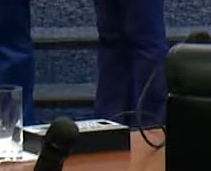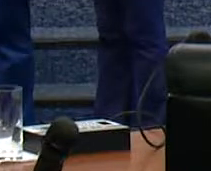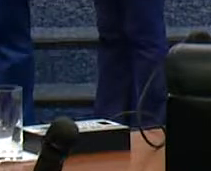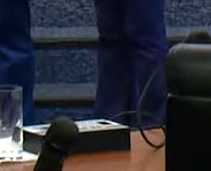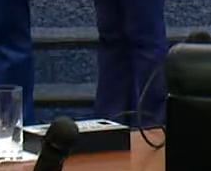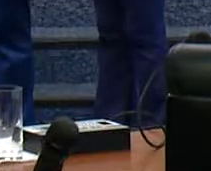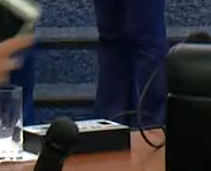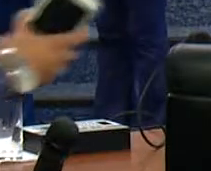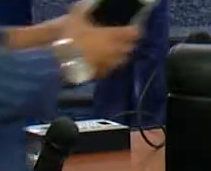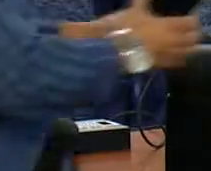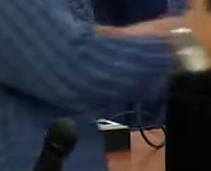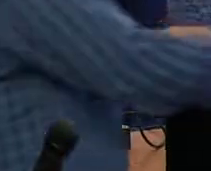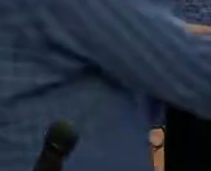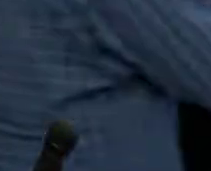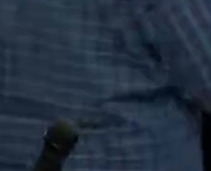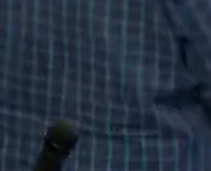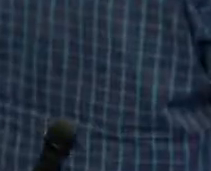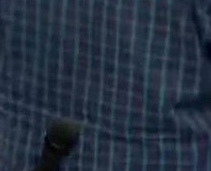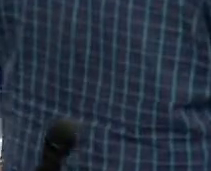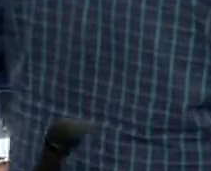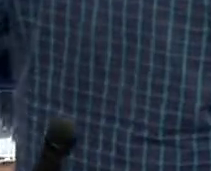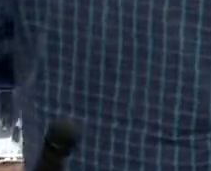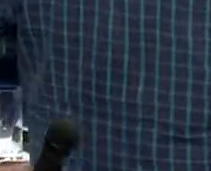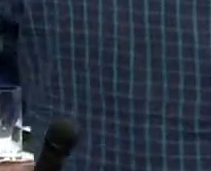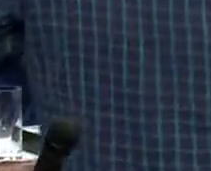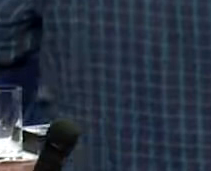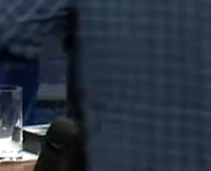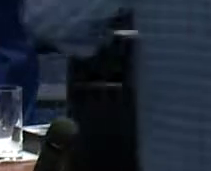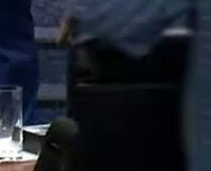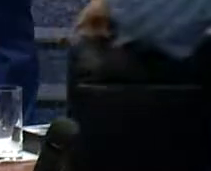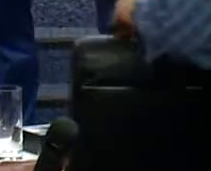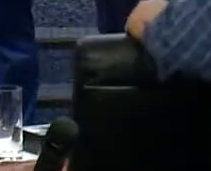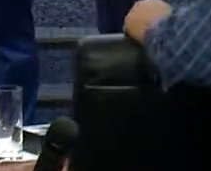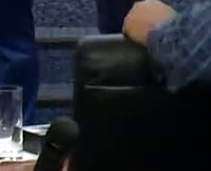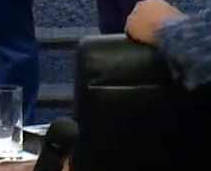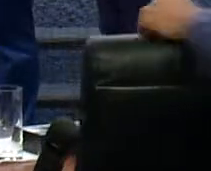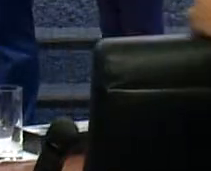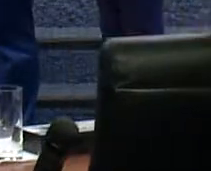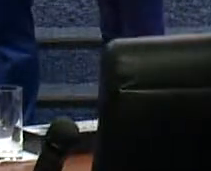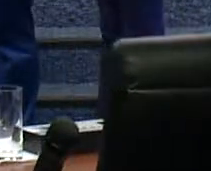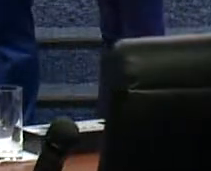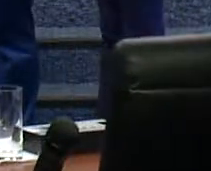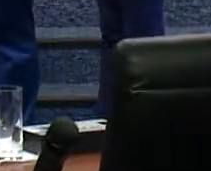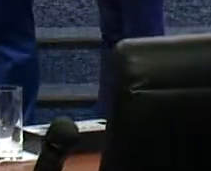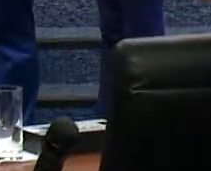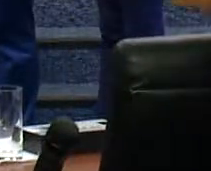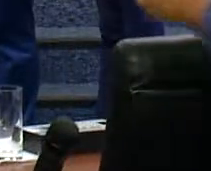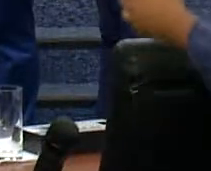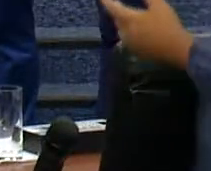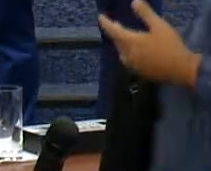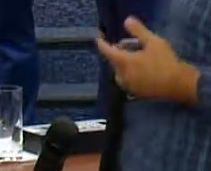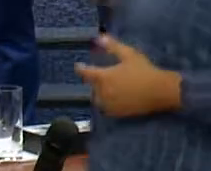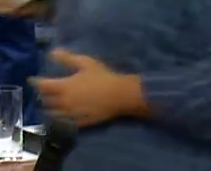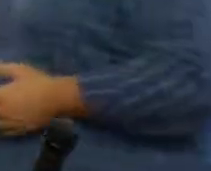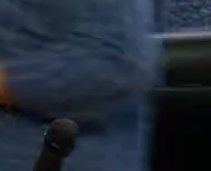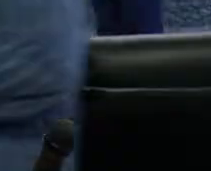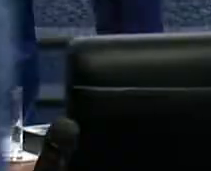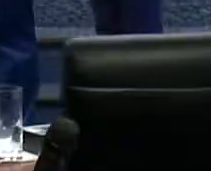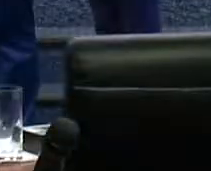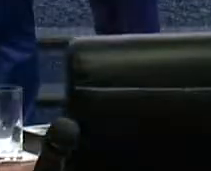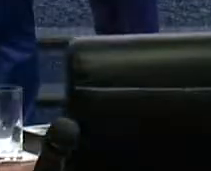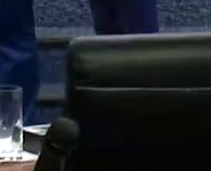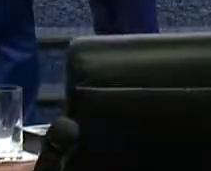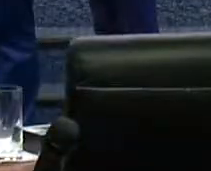sempre, e eu quero homenagear o professor, os professores, todos os